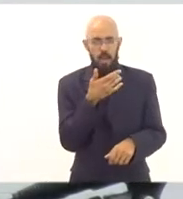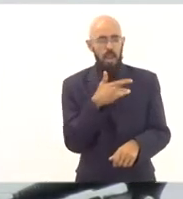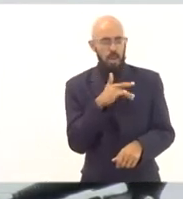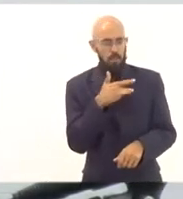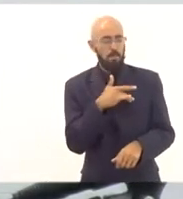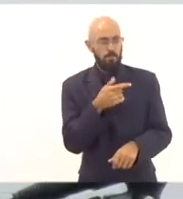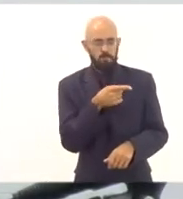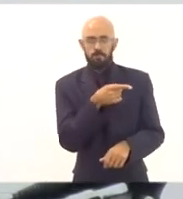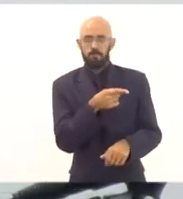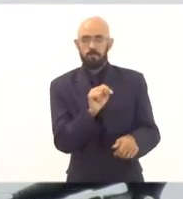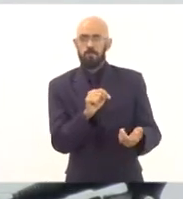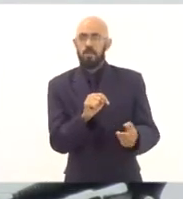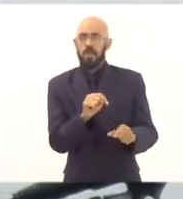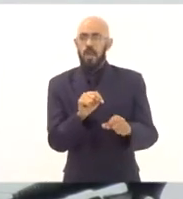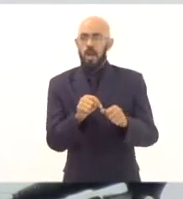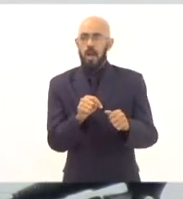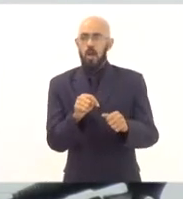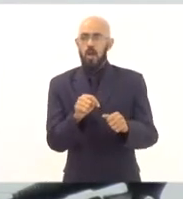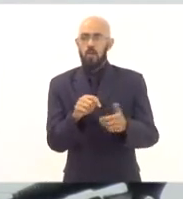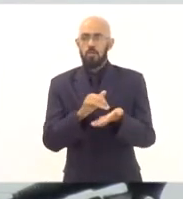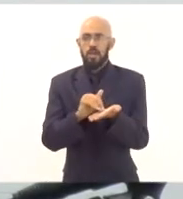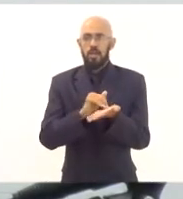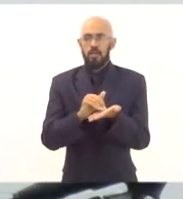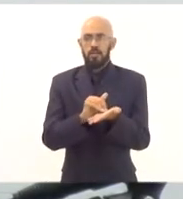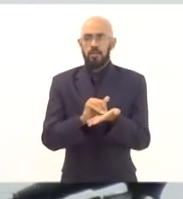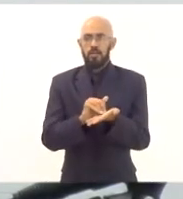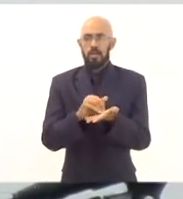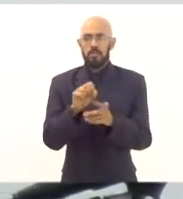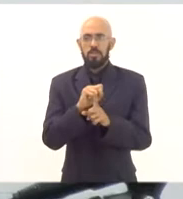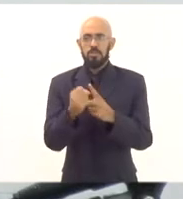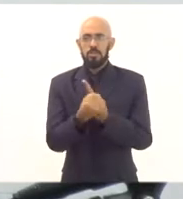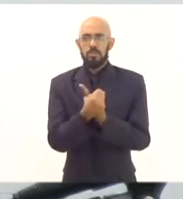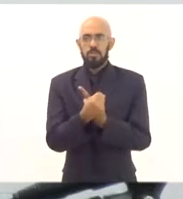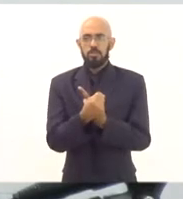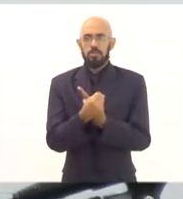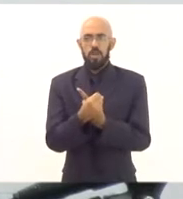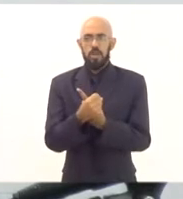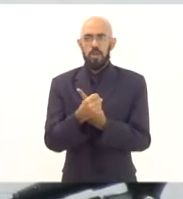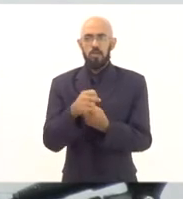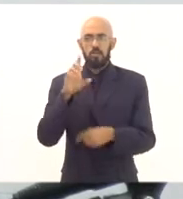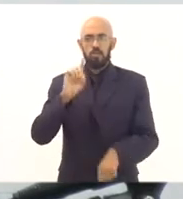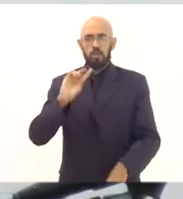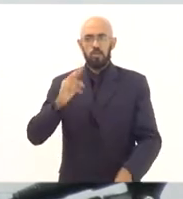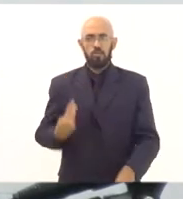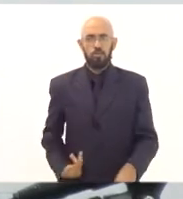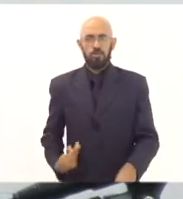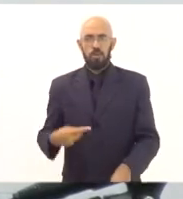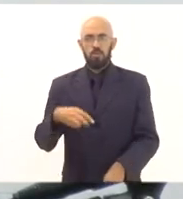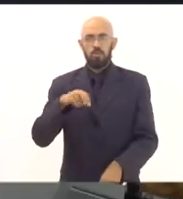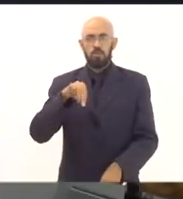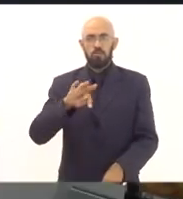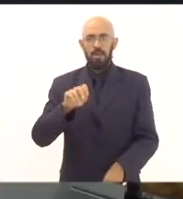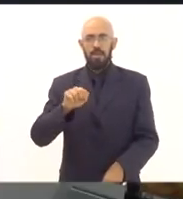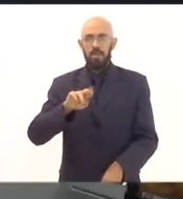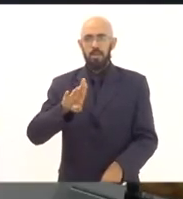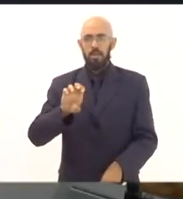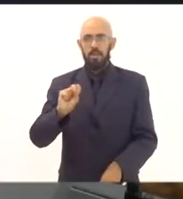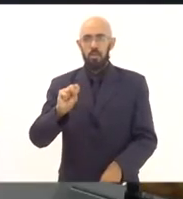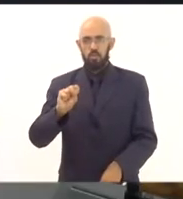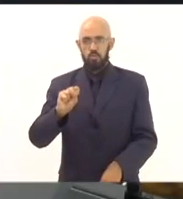de assistência social e direitos humanos né o senhor Mateus quintal porque me parece que